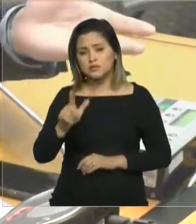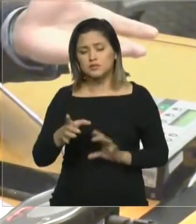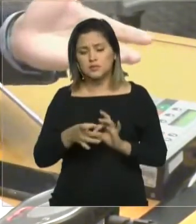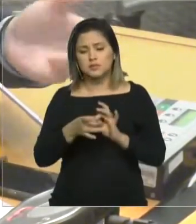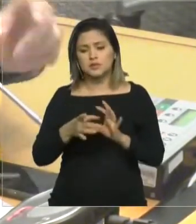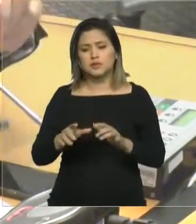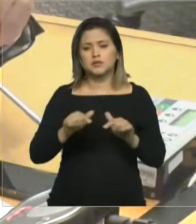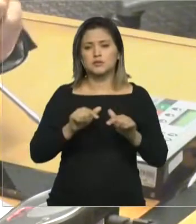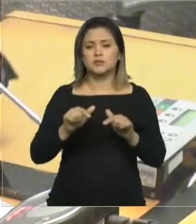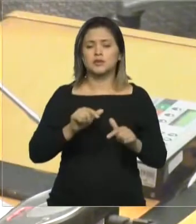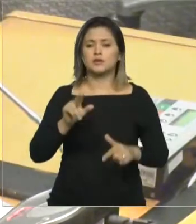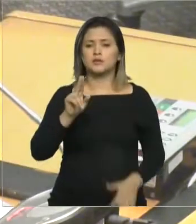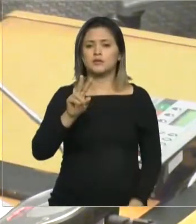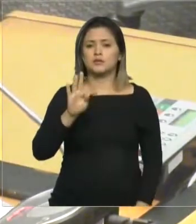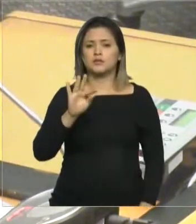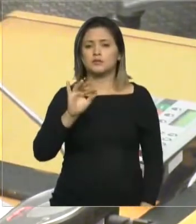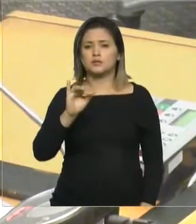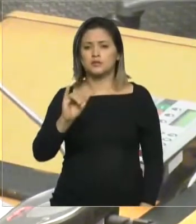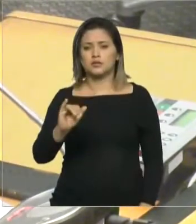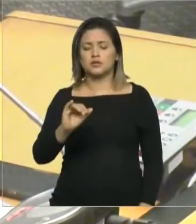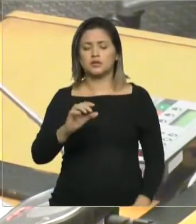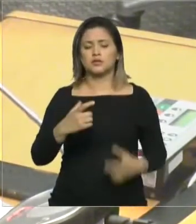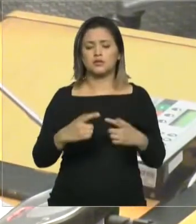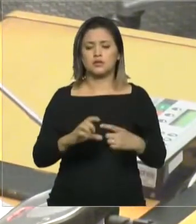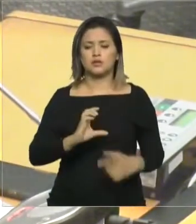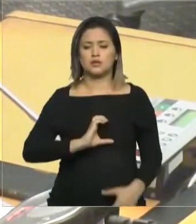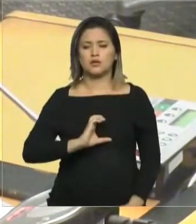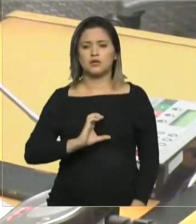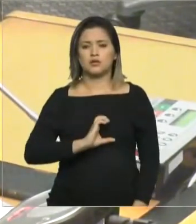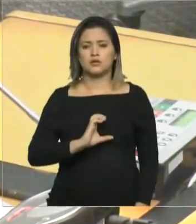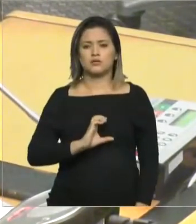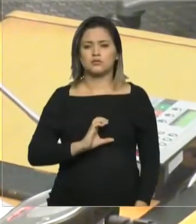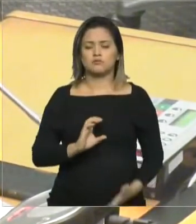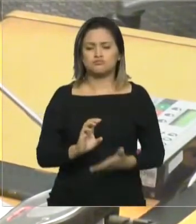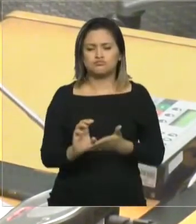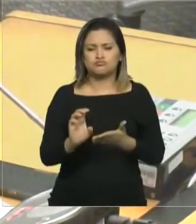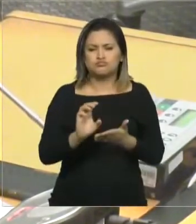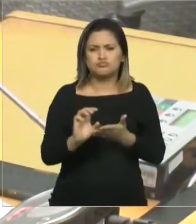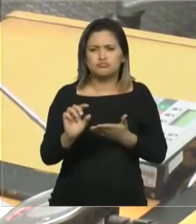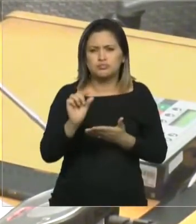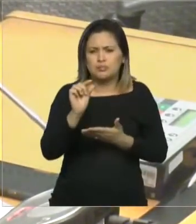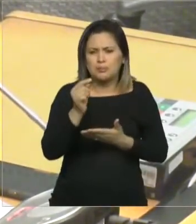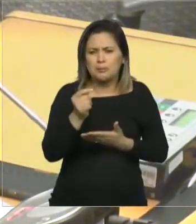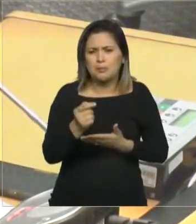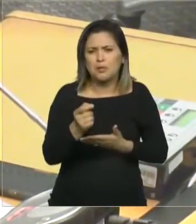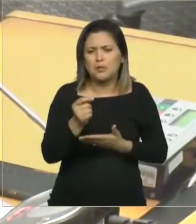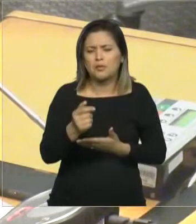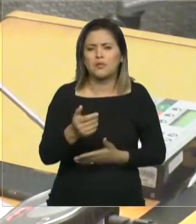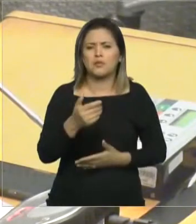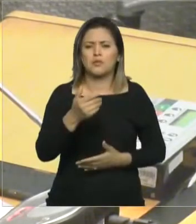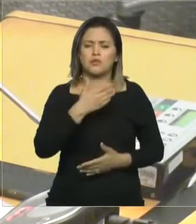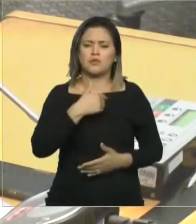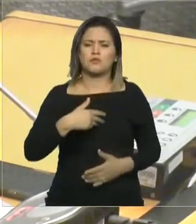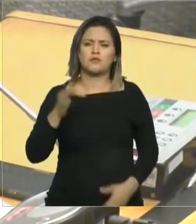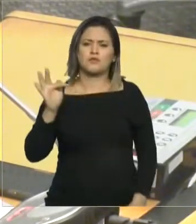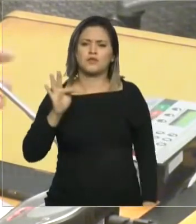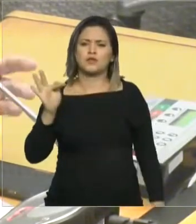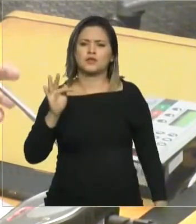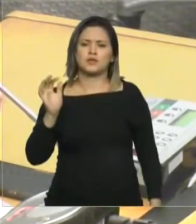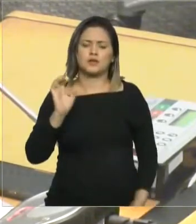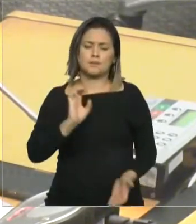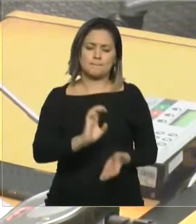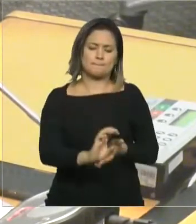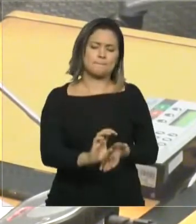exemplo, da cidade de Caxias, com um recurso mínimo enviado pelo governo federal. Mas os outros serviços que estamos abrindo não temos ajuda